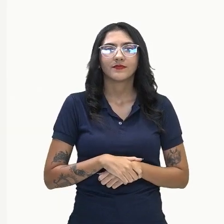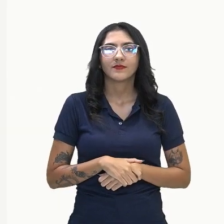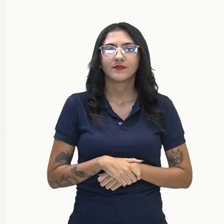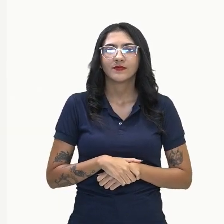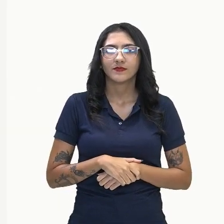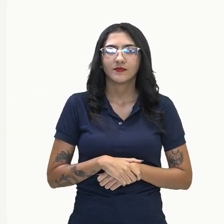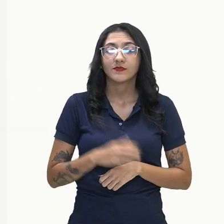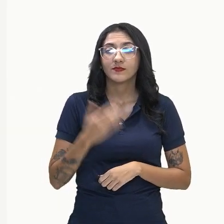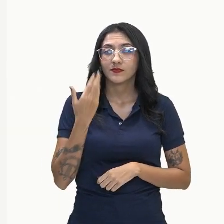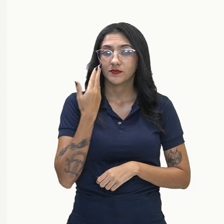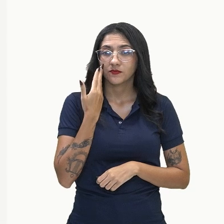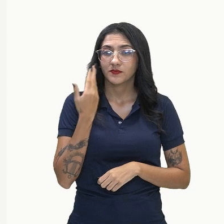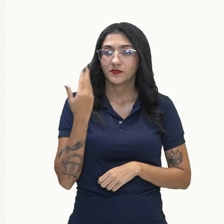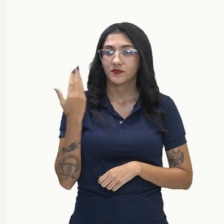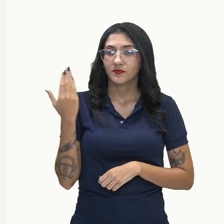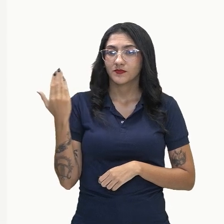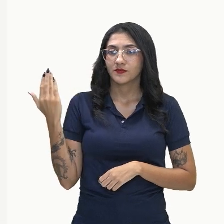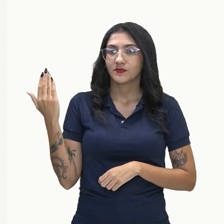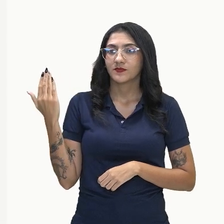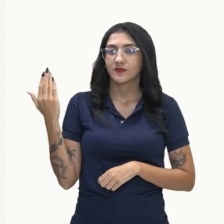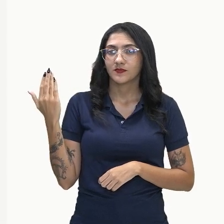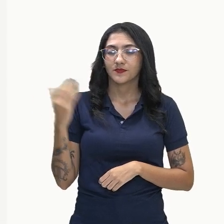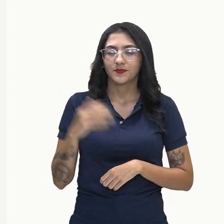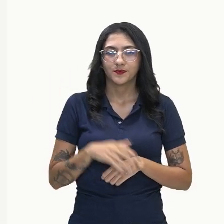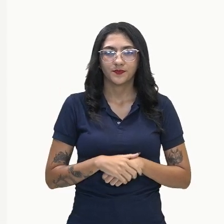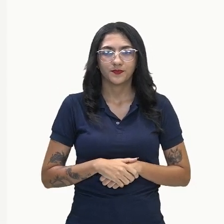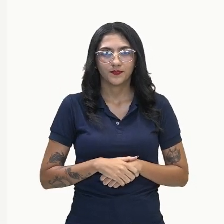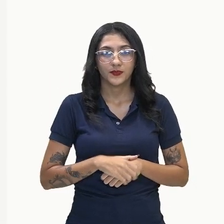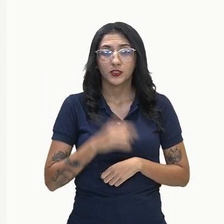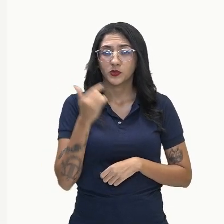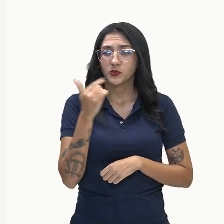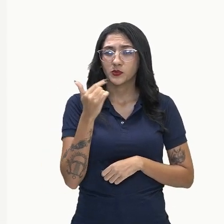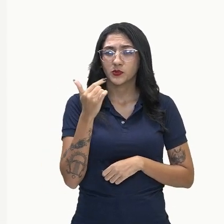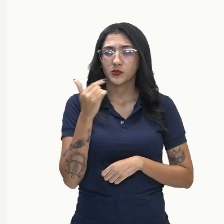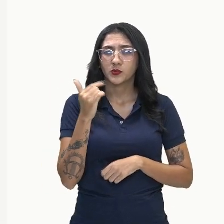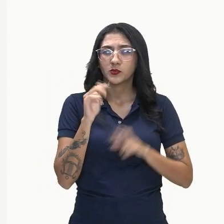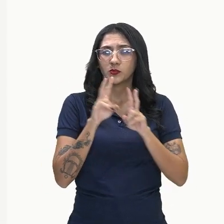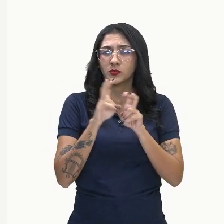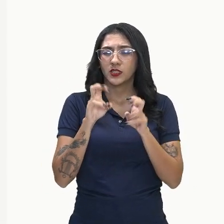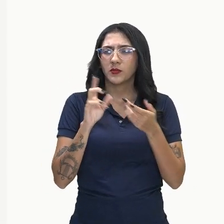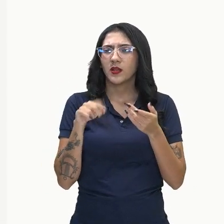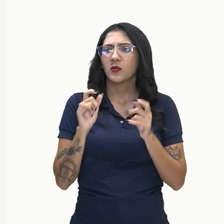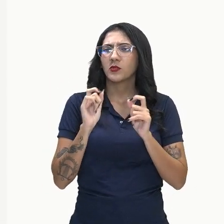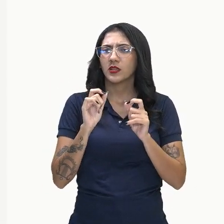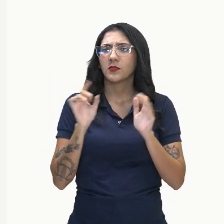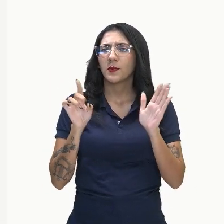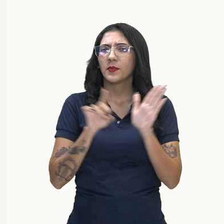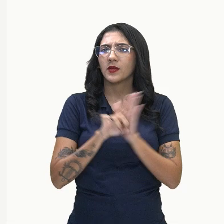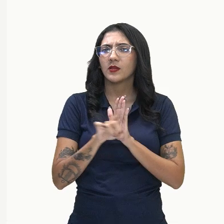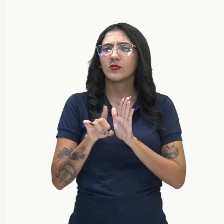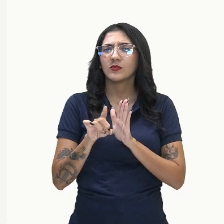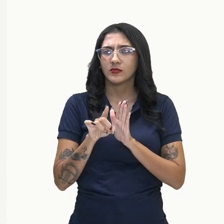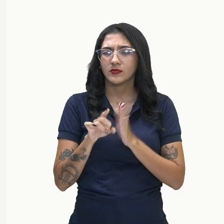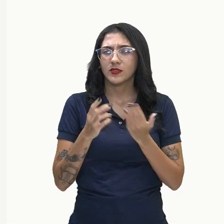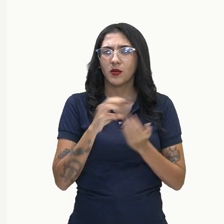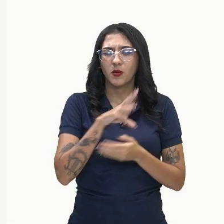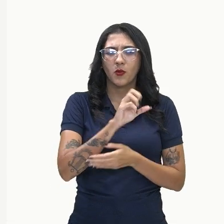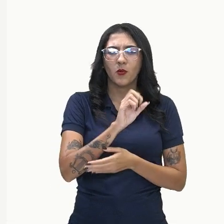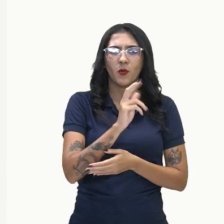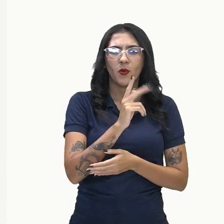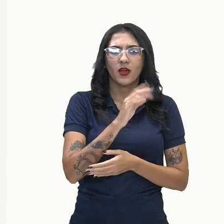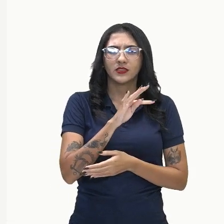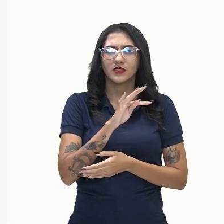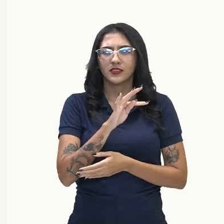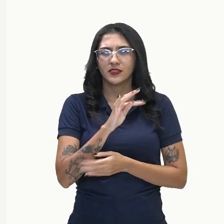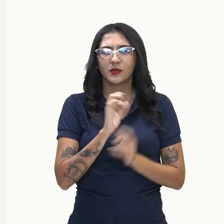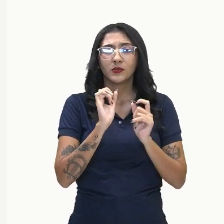Na sequência, nós temos um subtítulo, olha só aqui, ó. E é uma pergunta. Esse what você já conhece, né? É o que